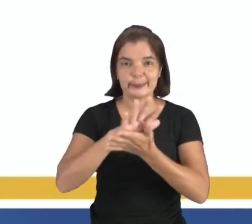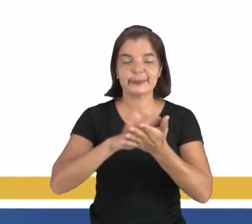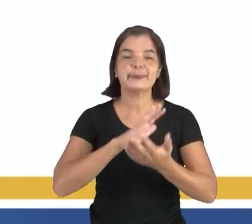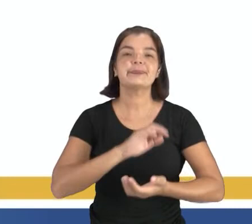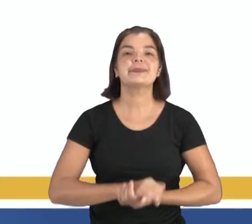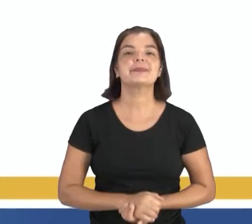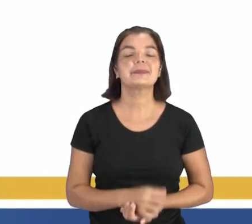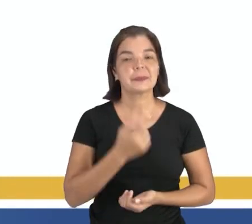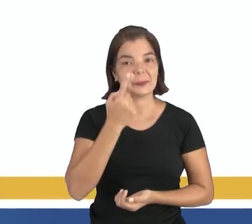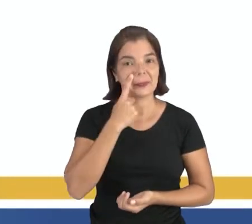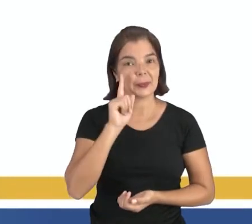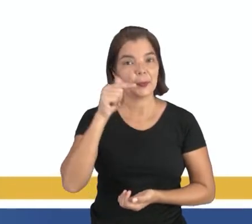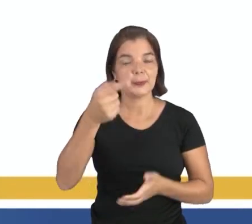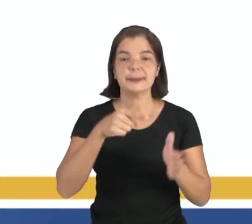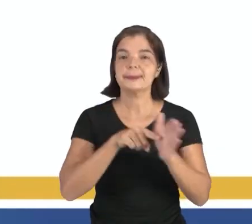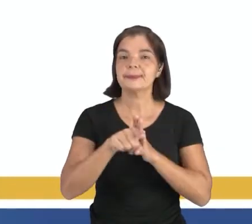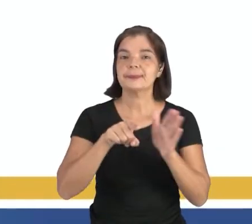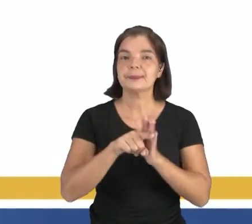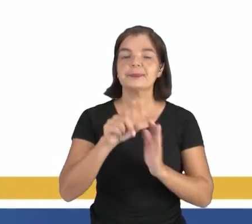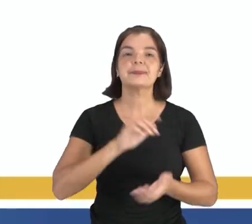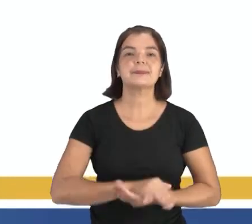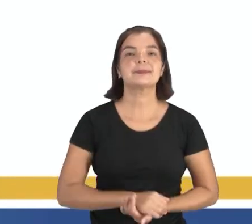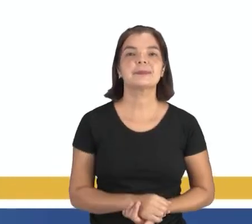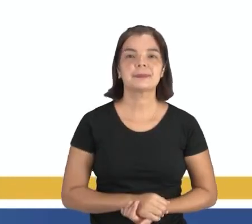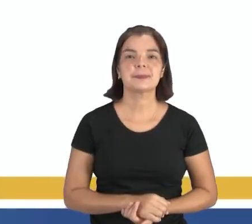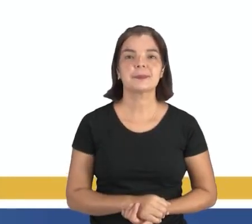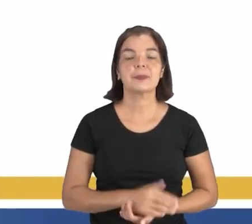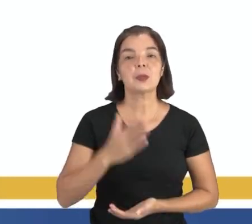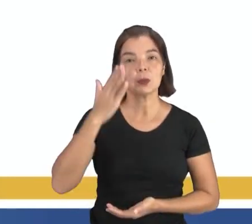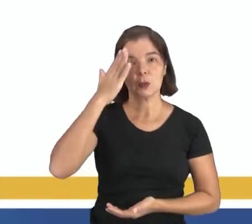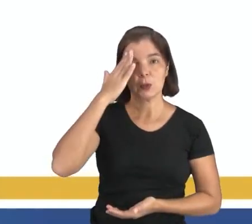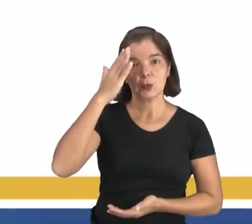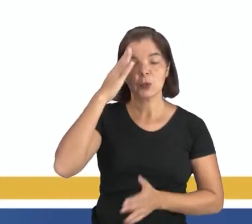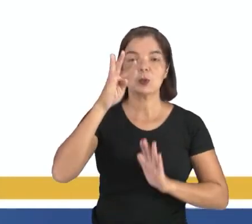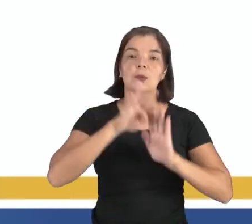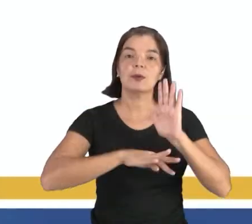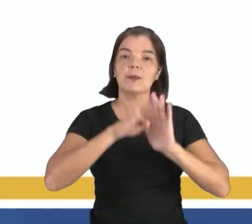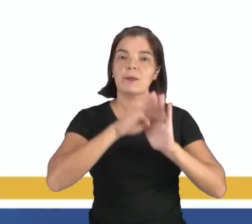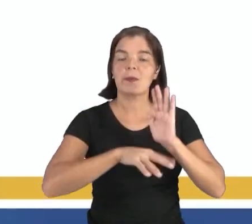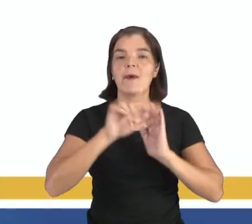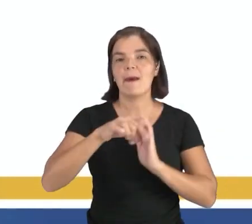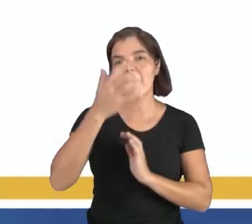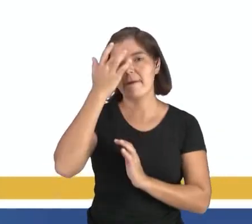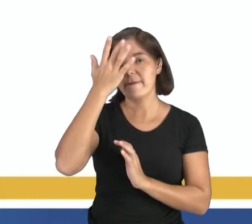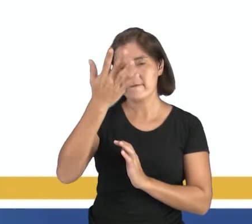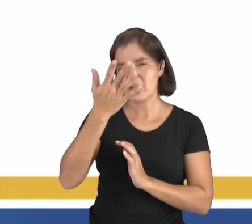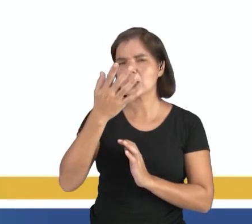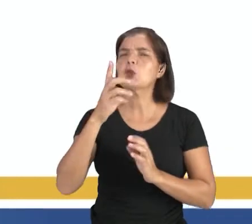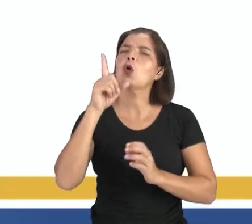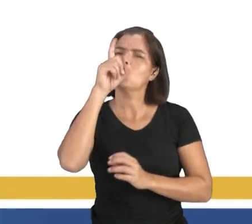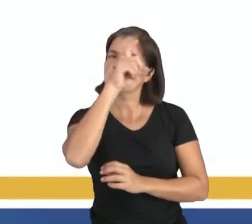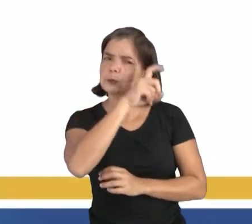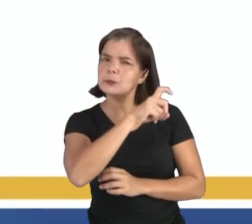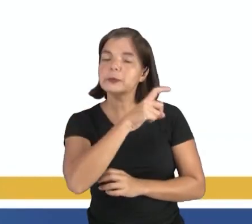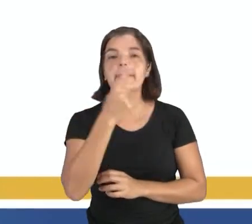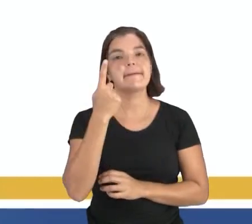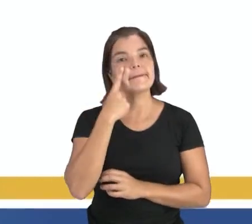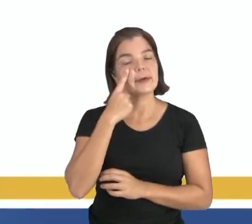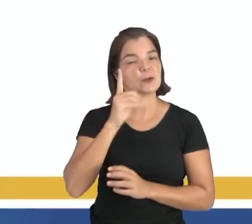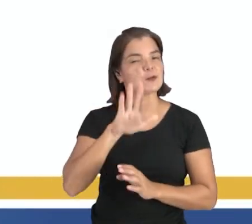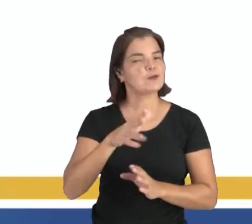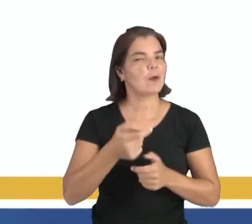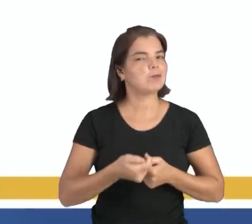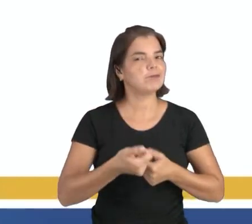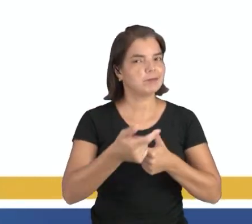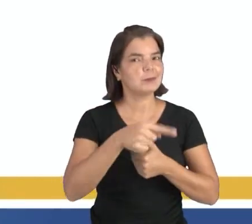brigadeiro. Vamos a mais uma questão? O entendimento do texto é fácil ou complicado? Vejam que eu já dei uma dica